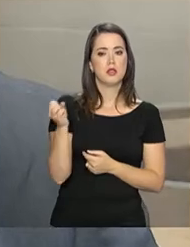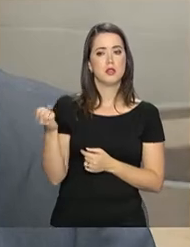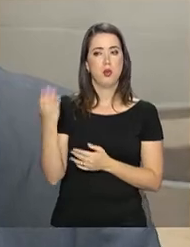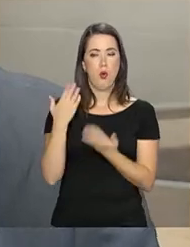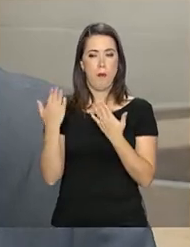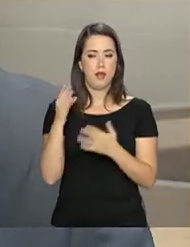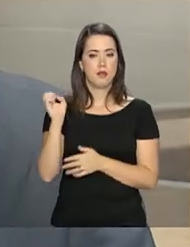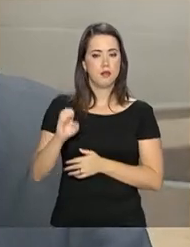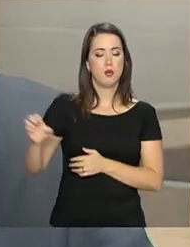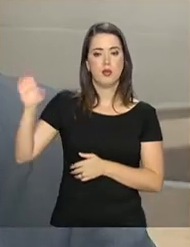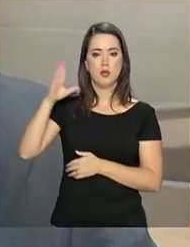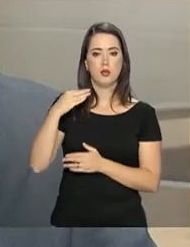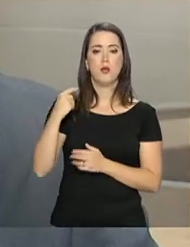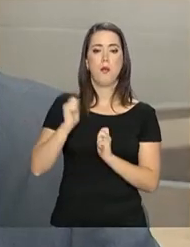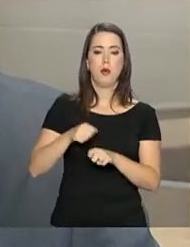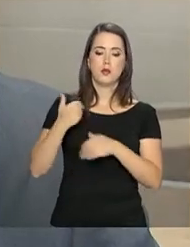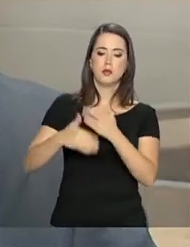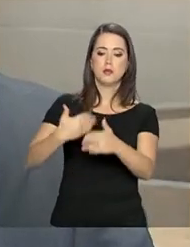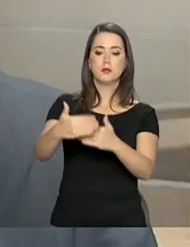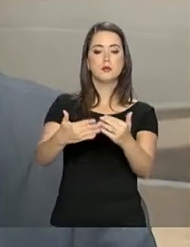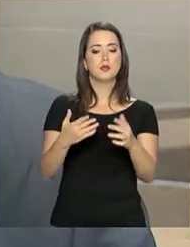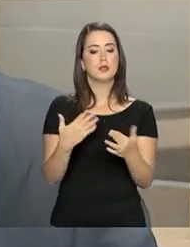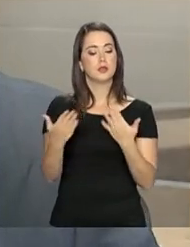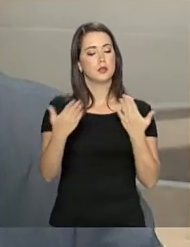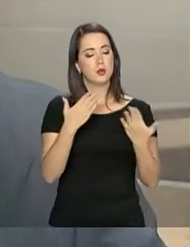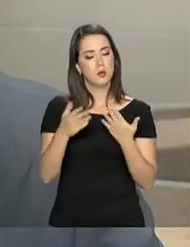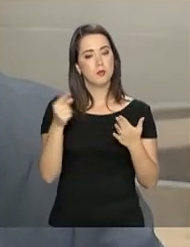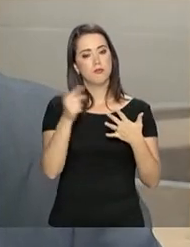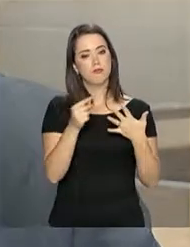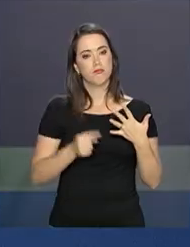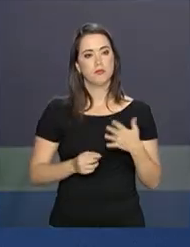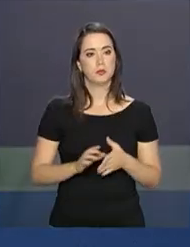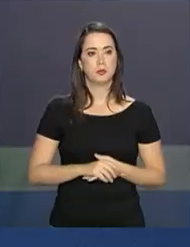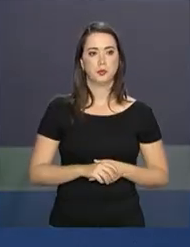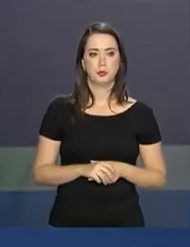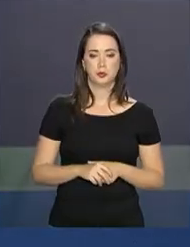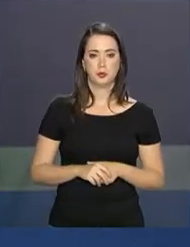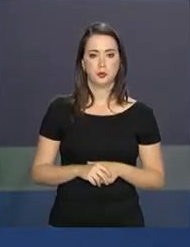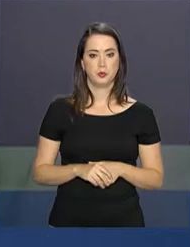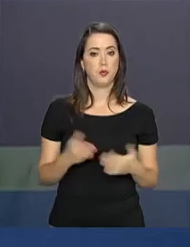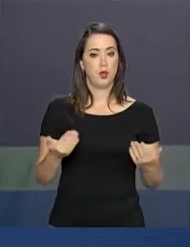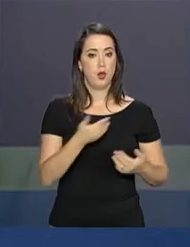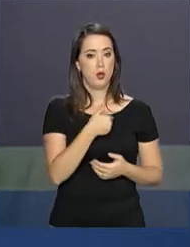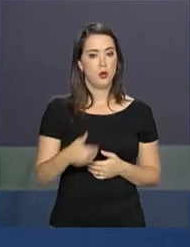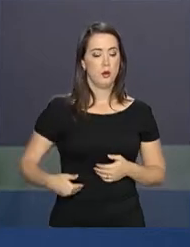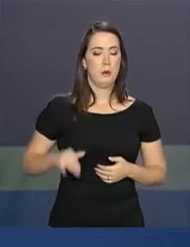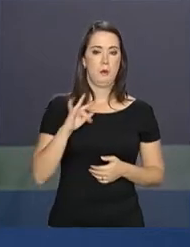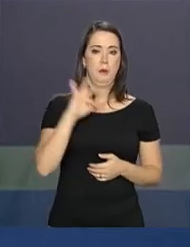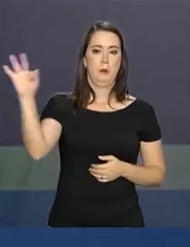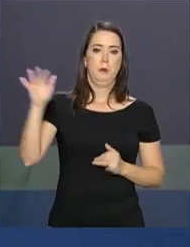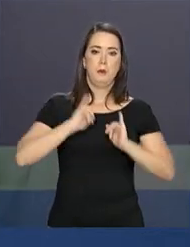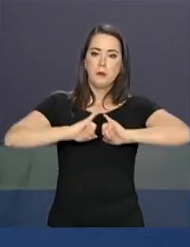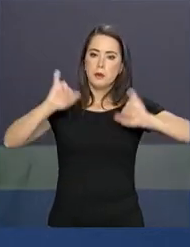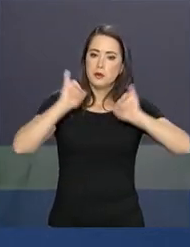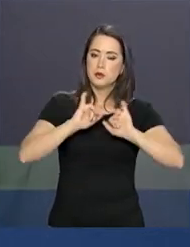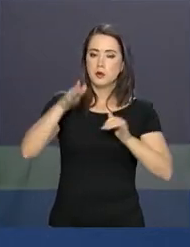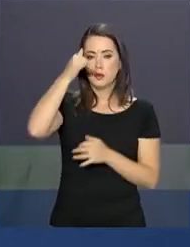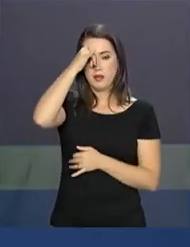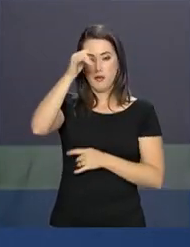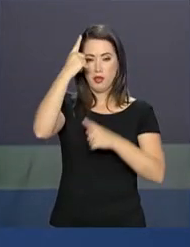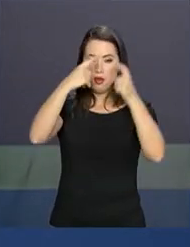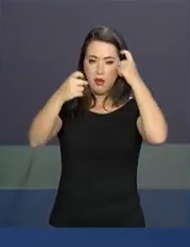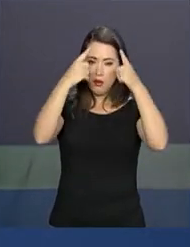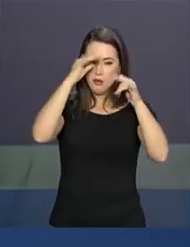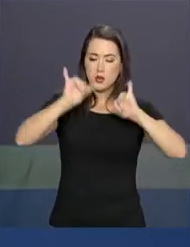européia se possa avançar em relação a essas medidas o governo federal lançou ações para combater a